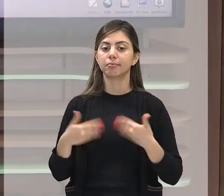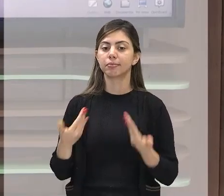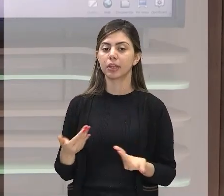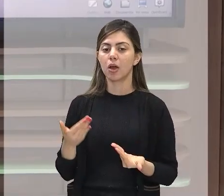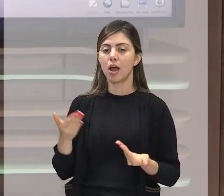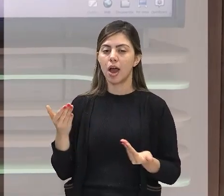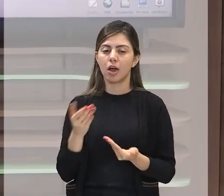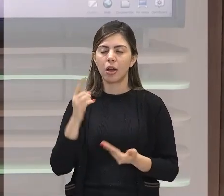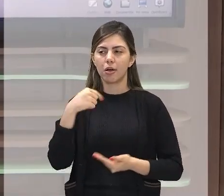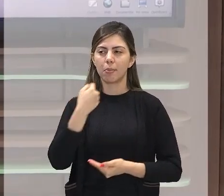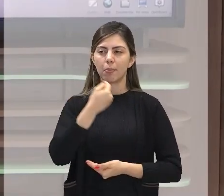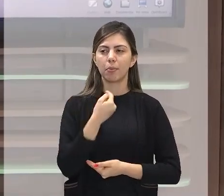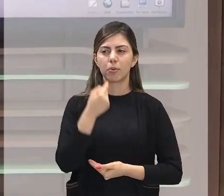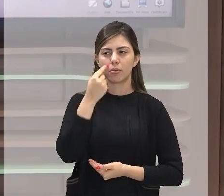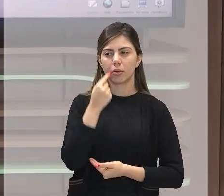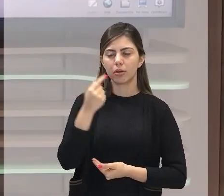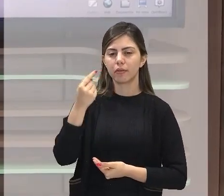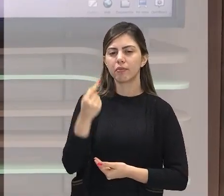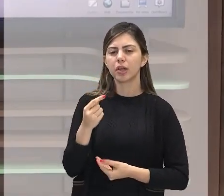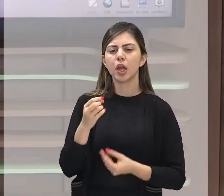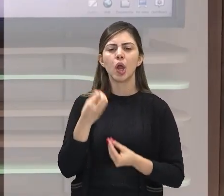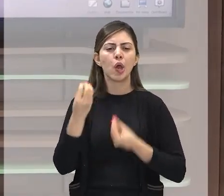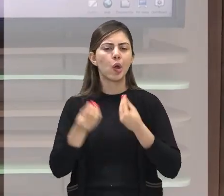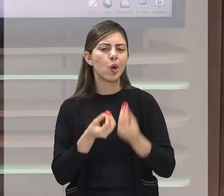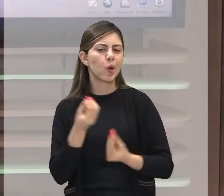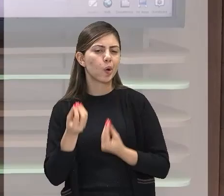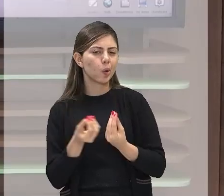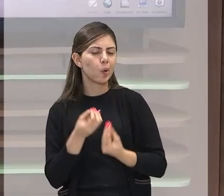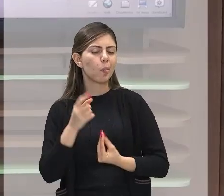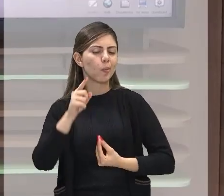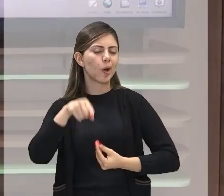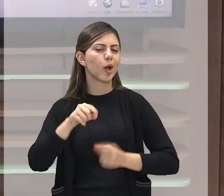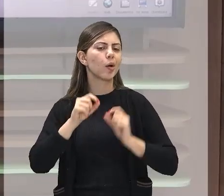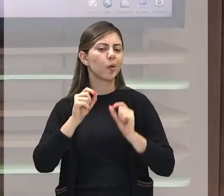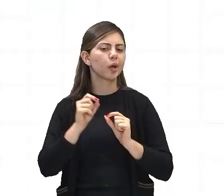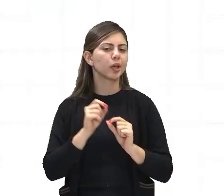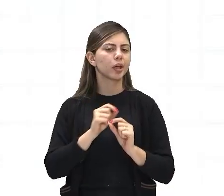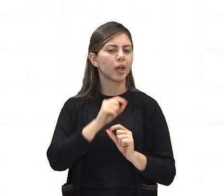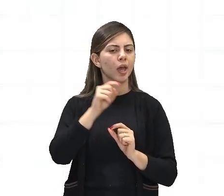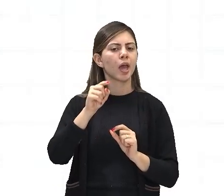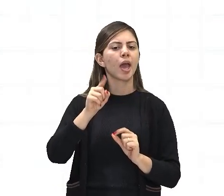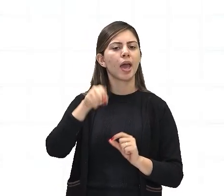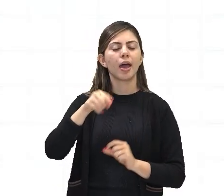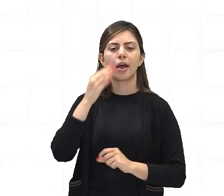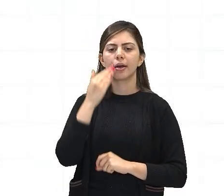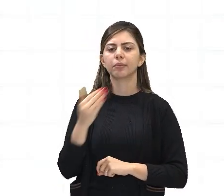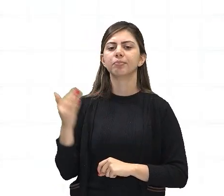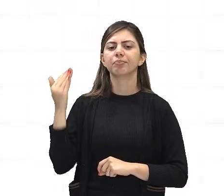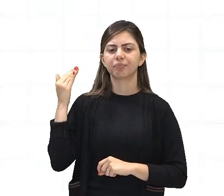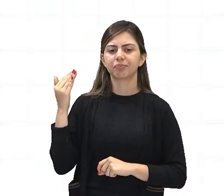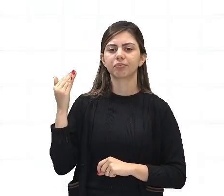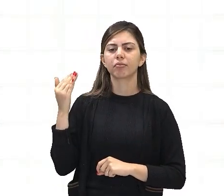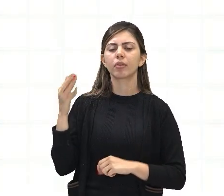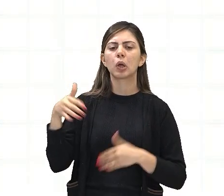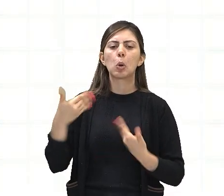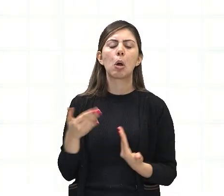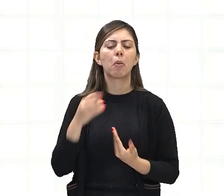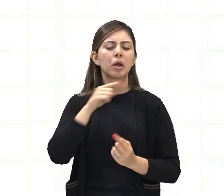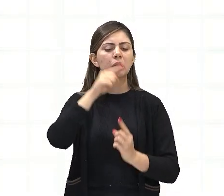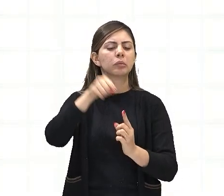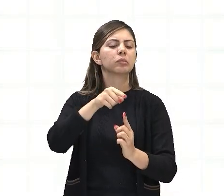compreender um pouco mais sobre qual é a intencionalidade discursiva. Olha, gente, qual é